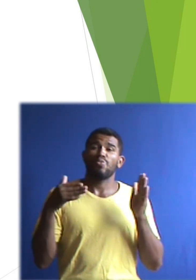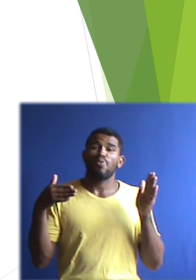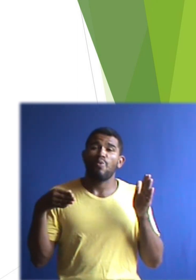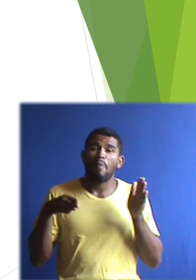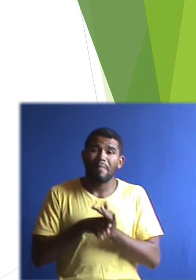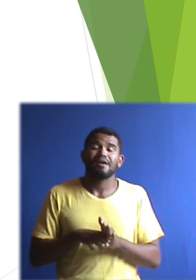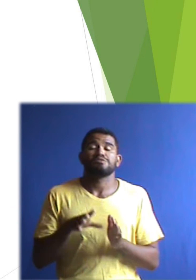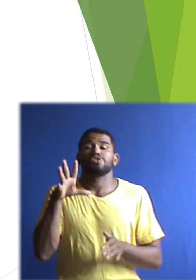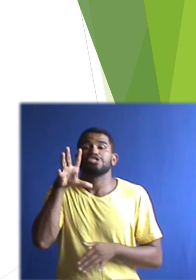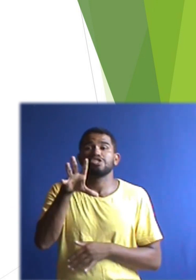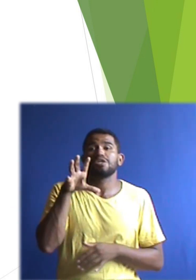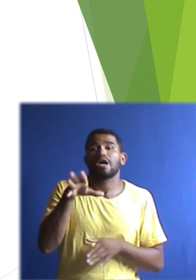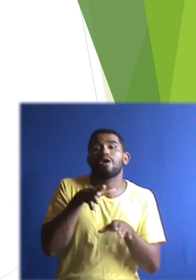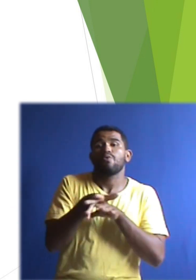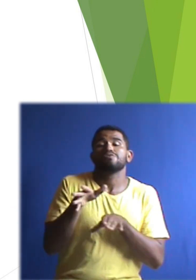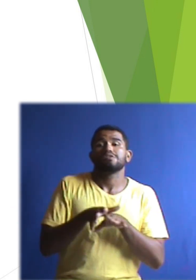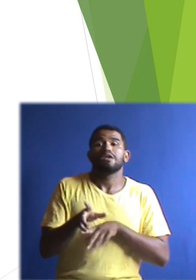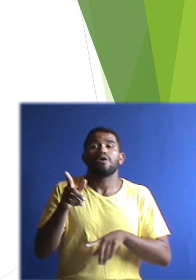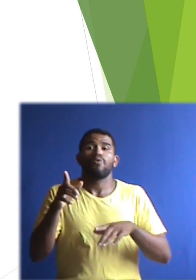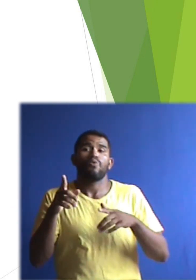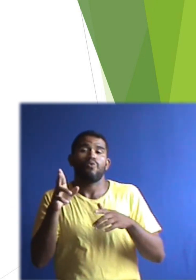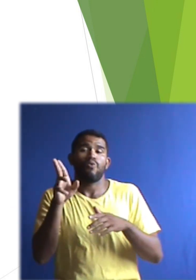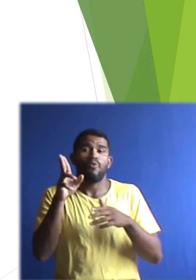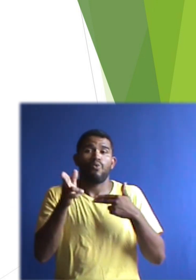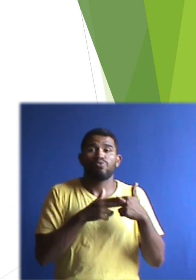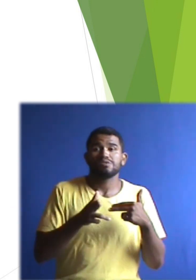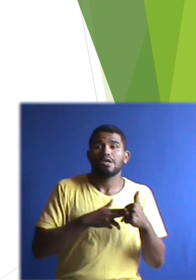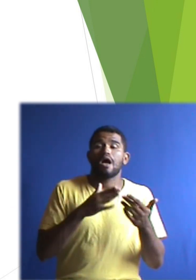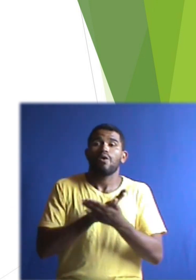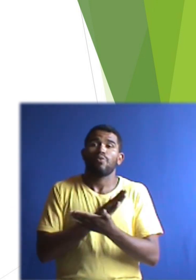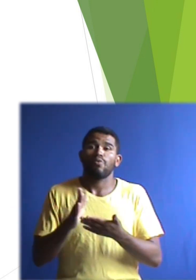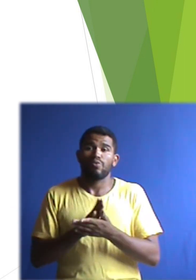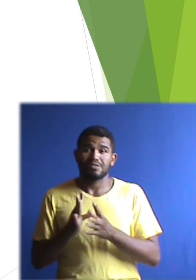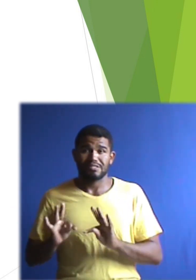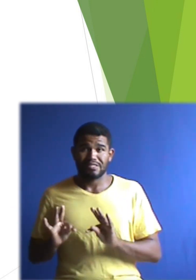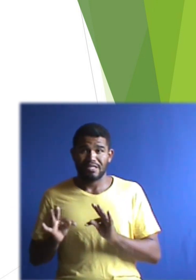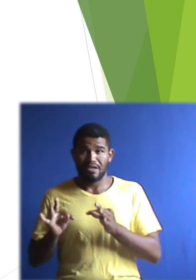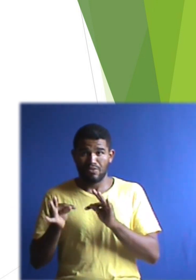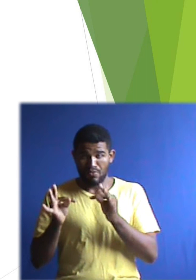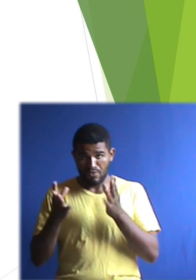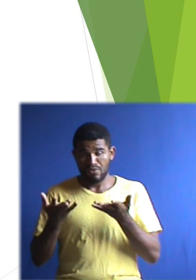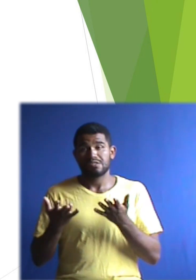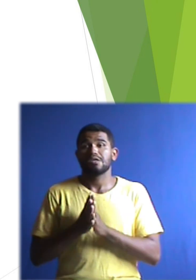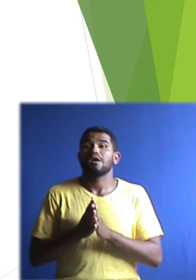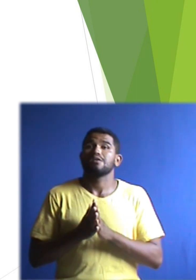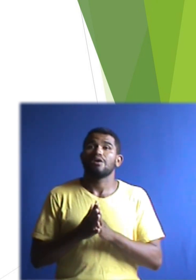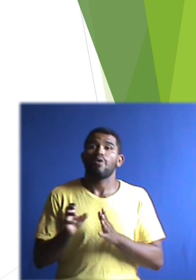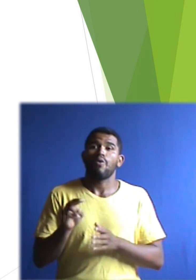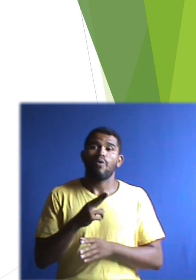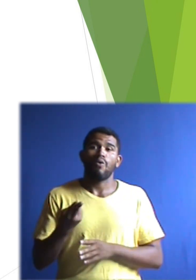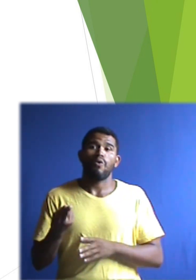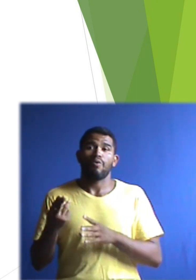te induzem a utilizar determinados, aí prestem atenção,